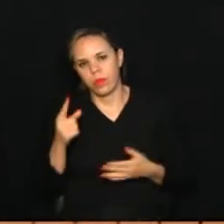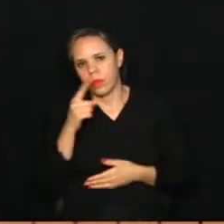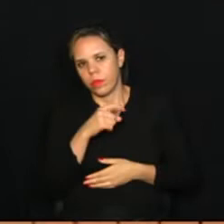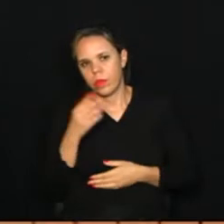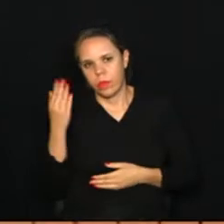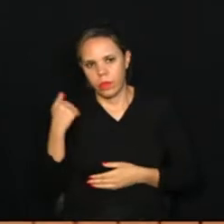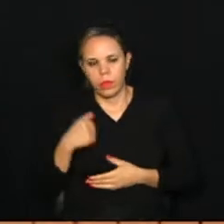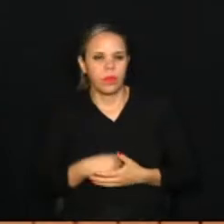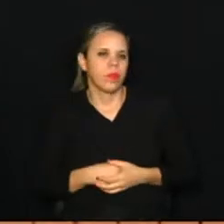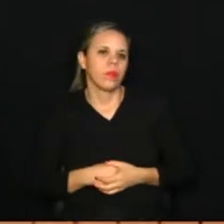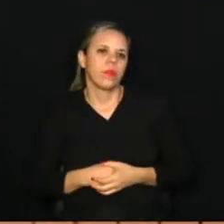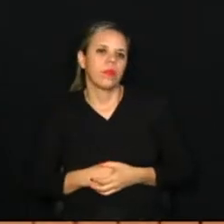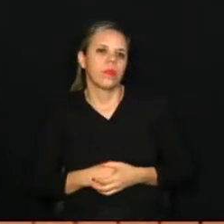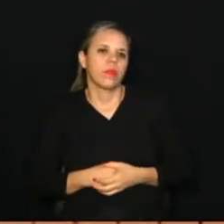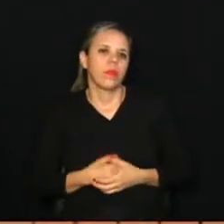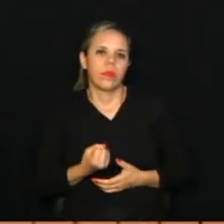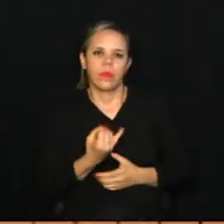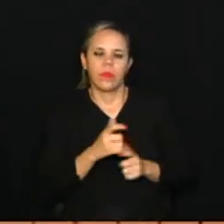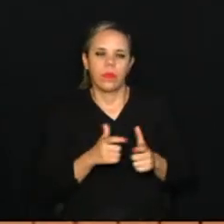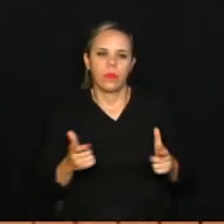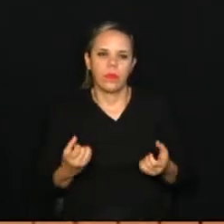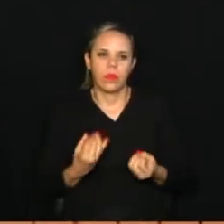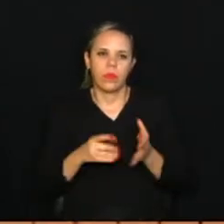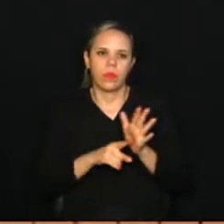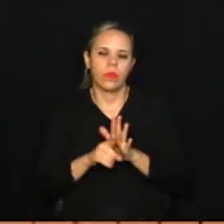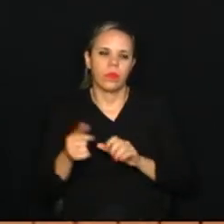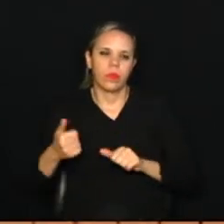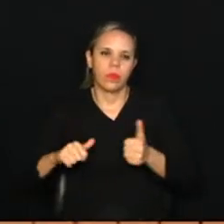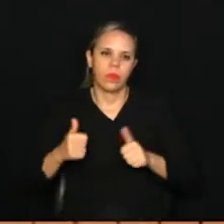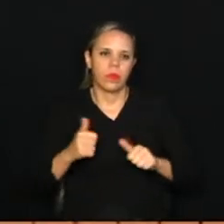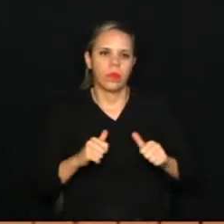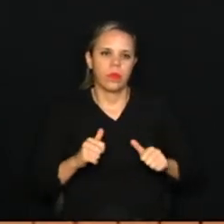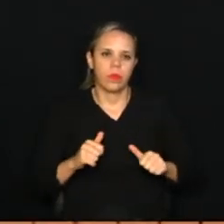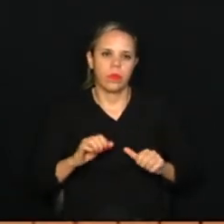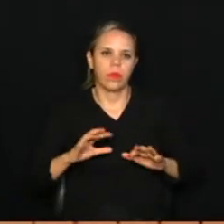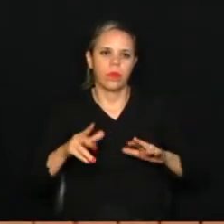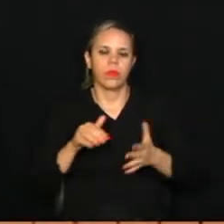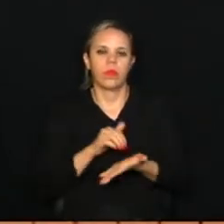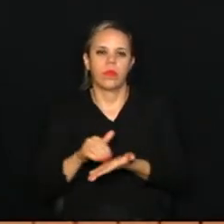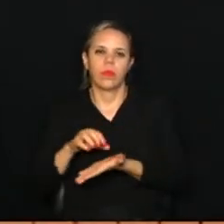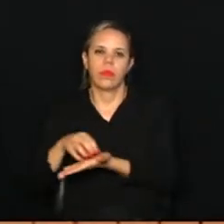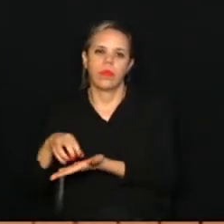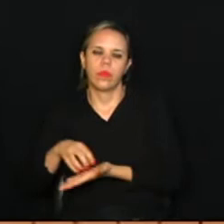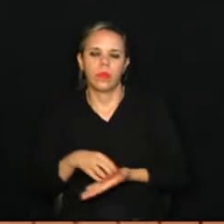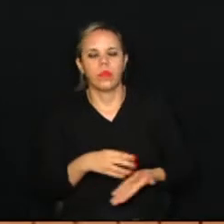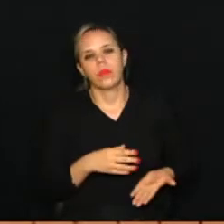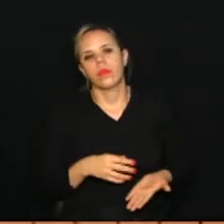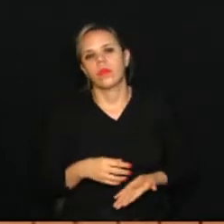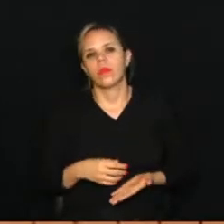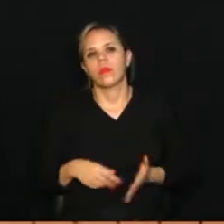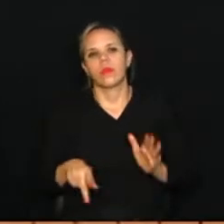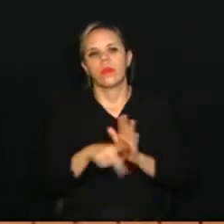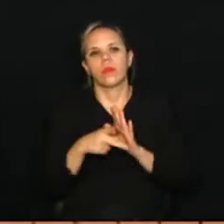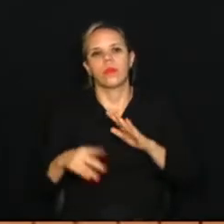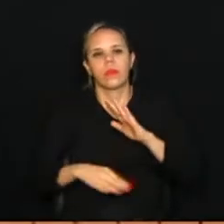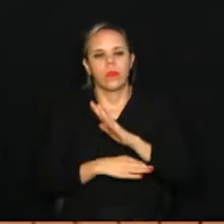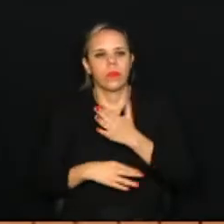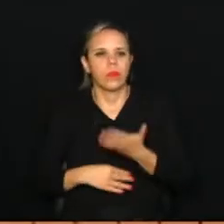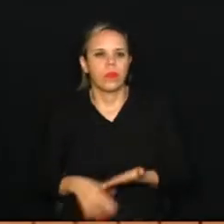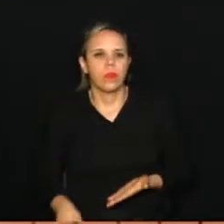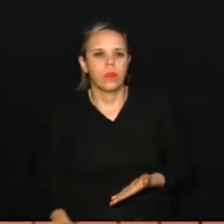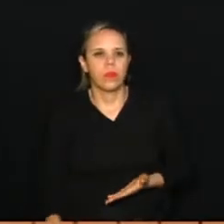sabe pelo volume de informações que tramitam aí em todas as casas. E entre a própria Câmara